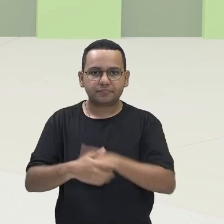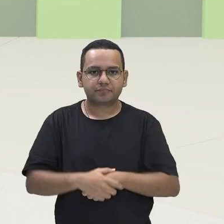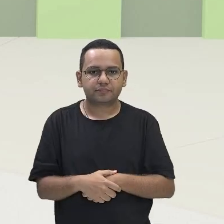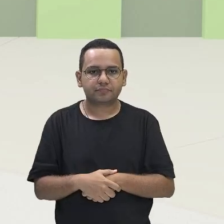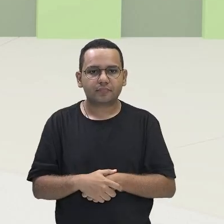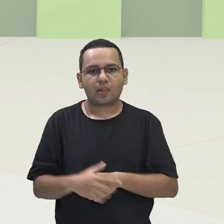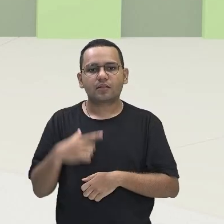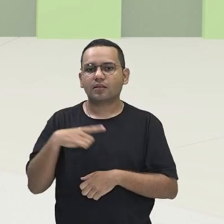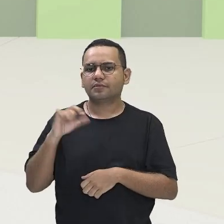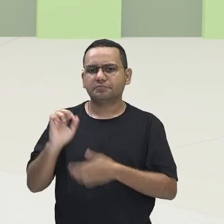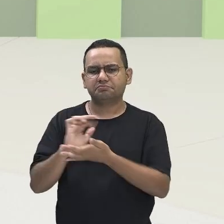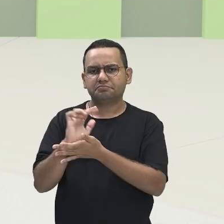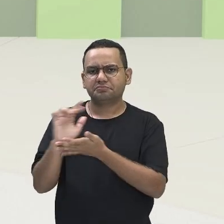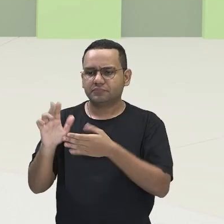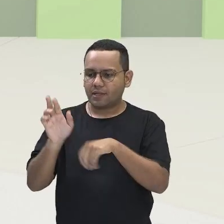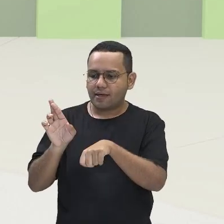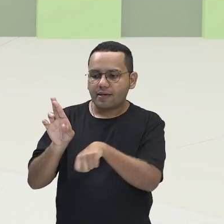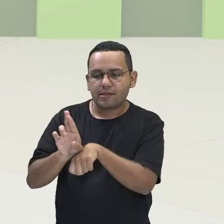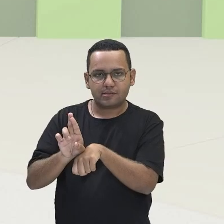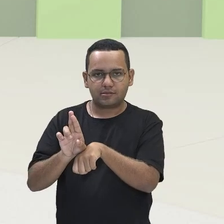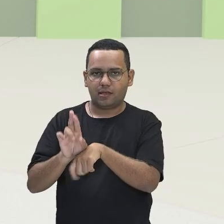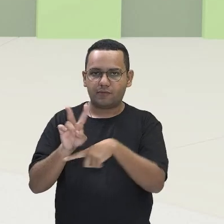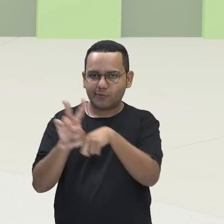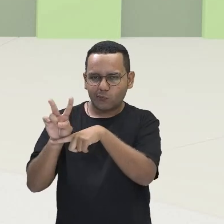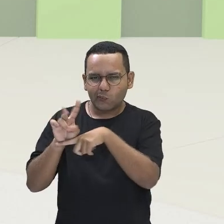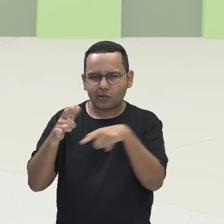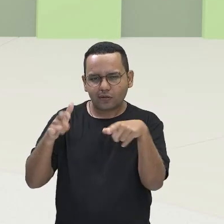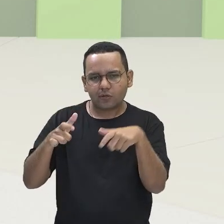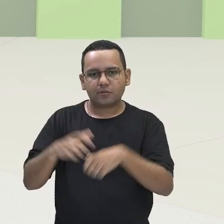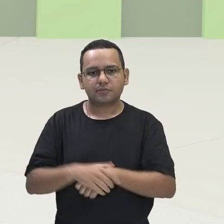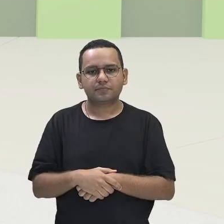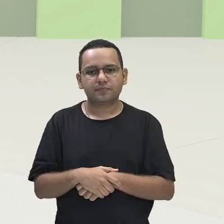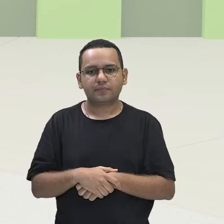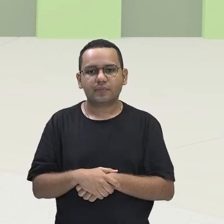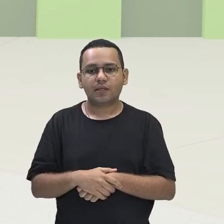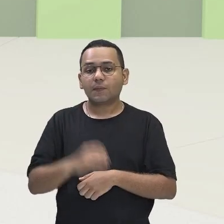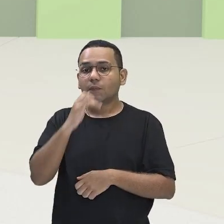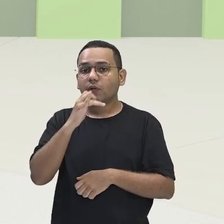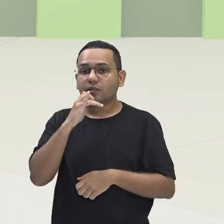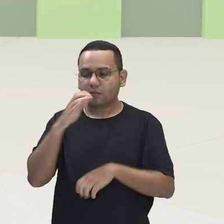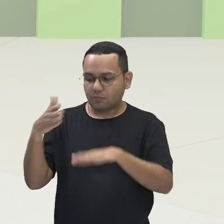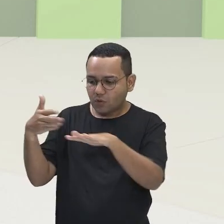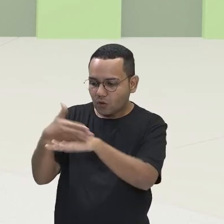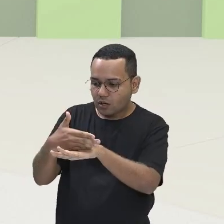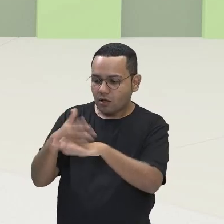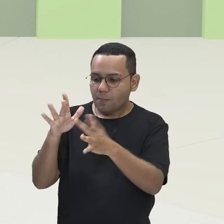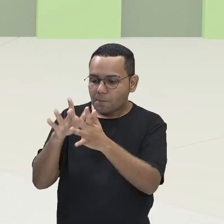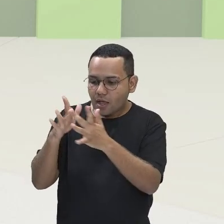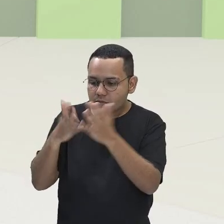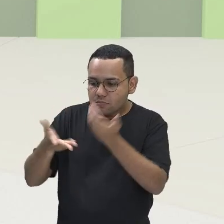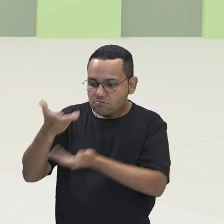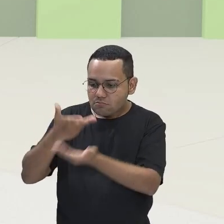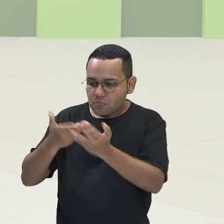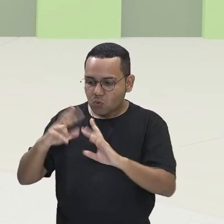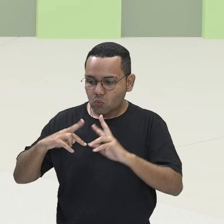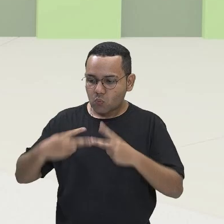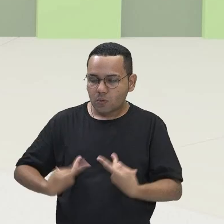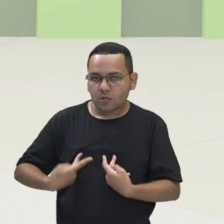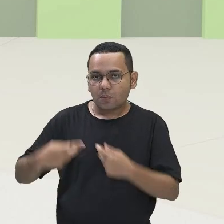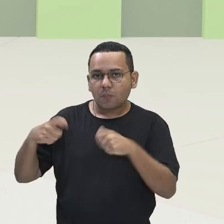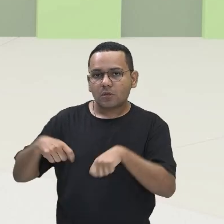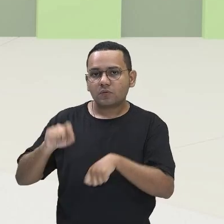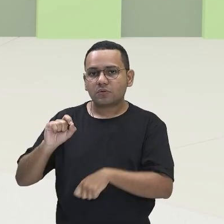desenvolvimento sustentável, a presença do homem naqueles ambientes naturais, em que ele pode,